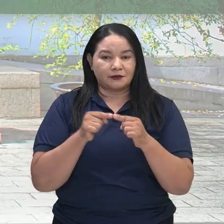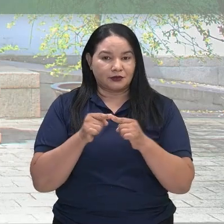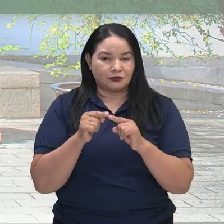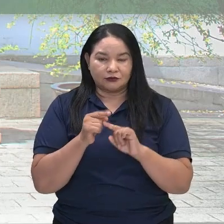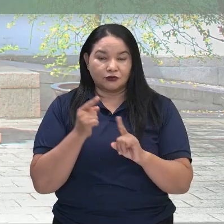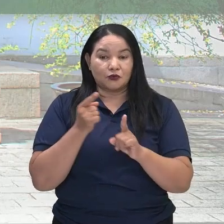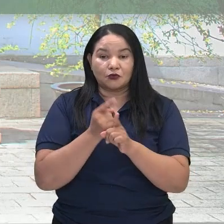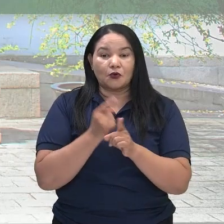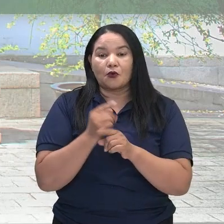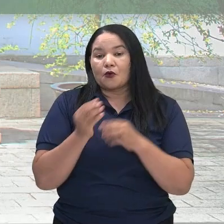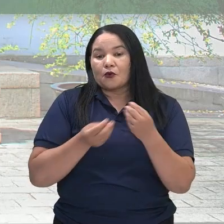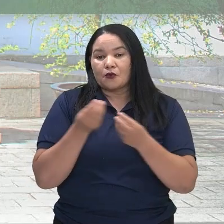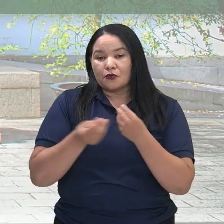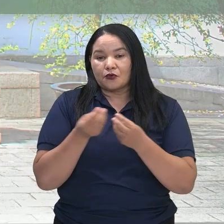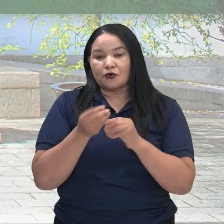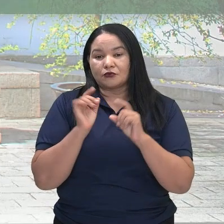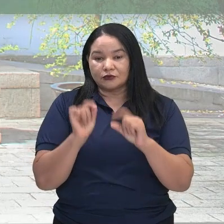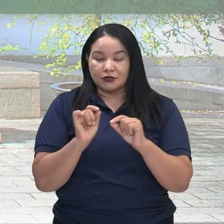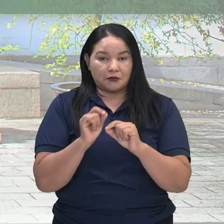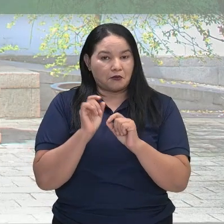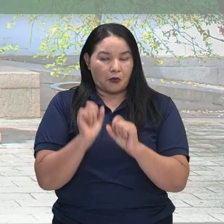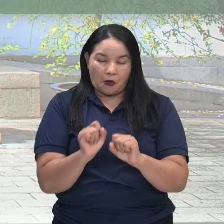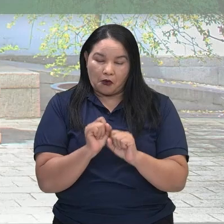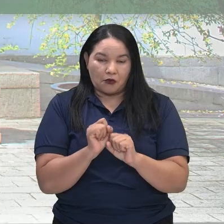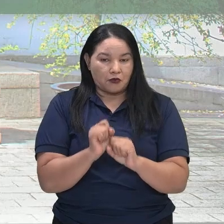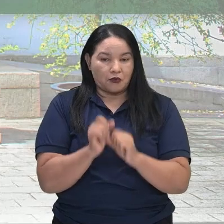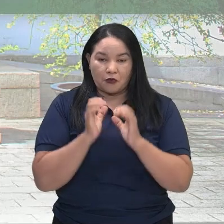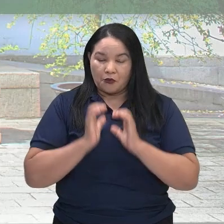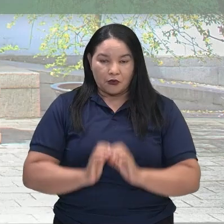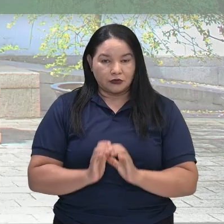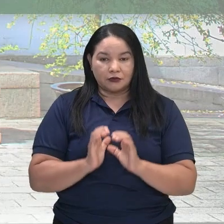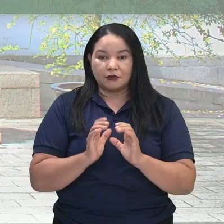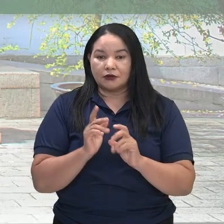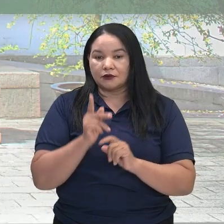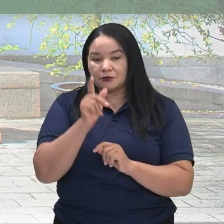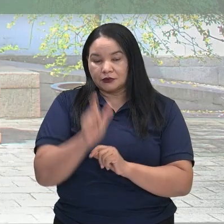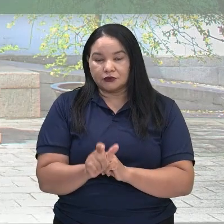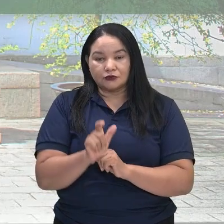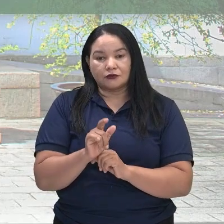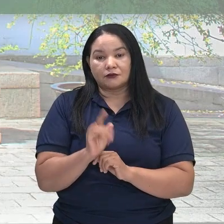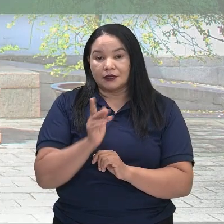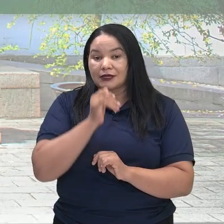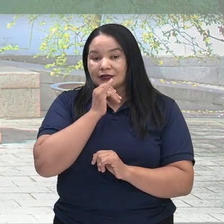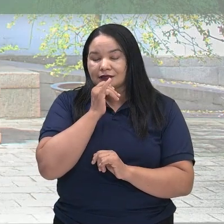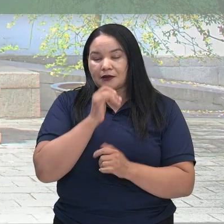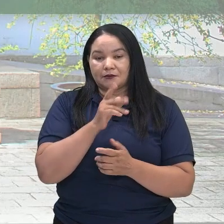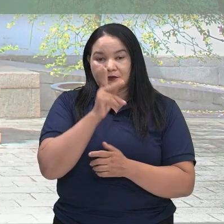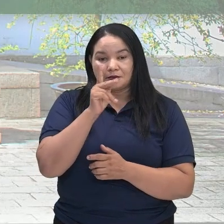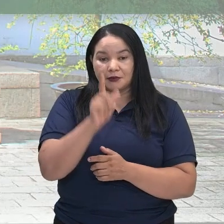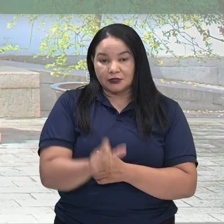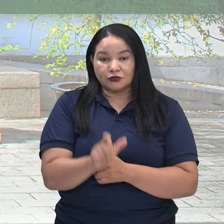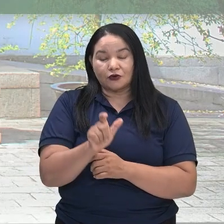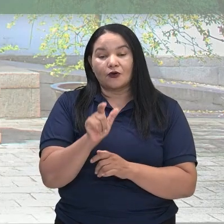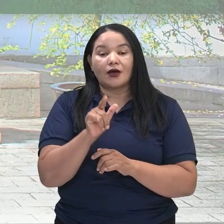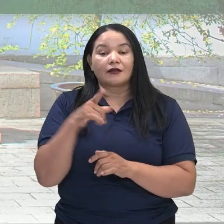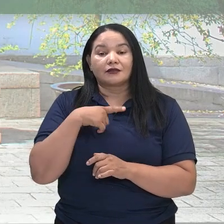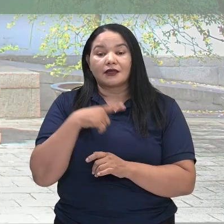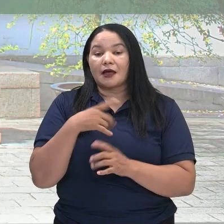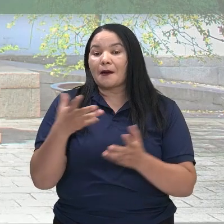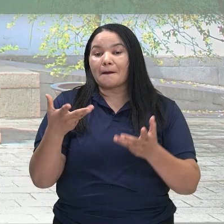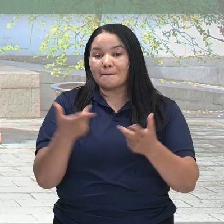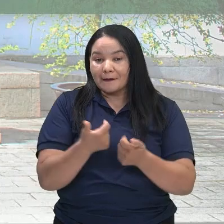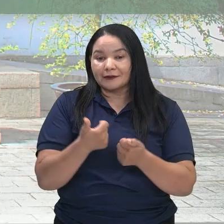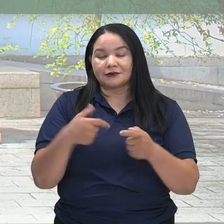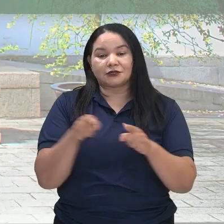Wushu, né, pode ser um comportamento de uma pessoa. Vamos supor, quando uma pessoa é especialista, tem habilidade, tem destreza